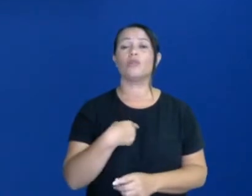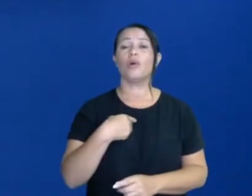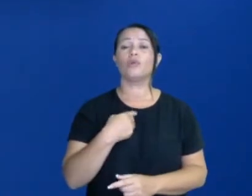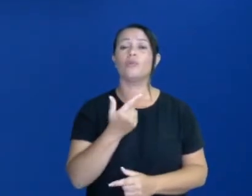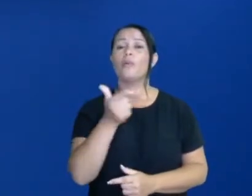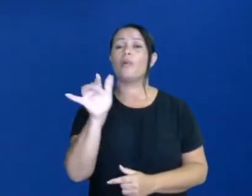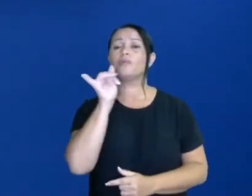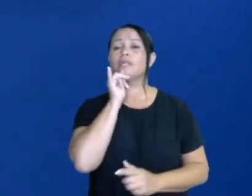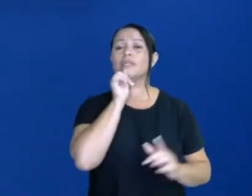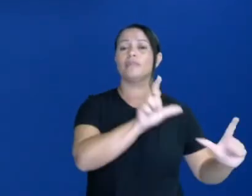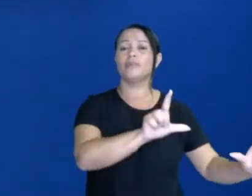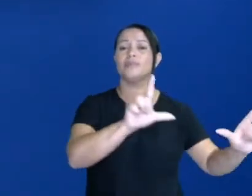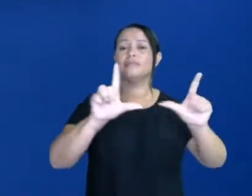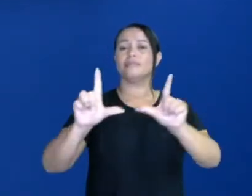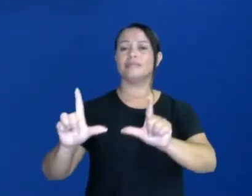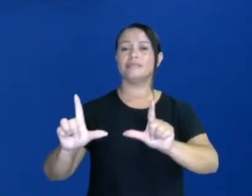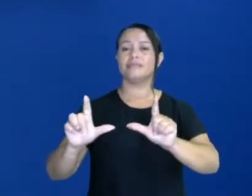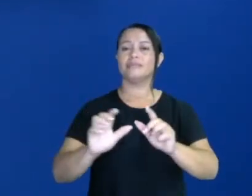exemplo.